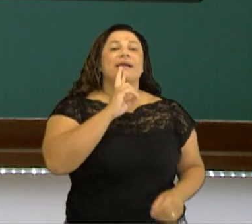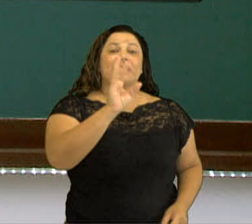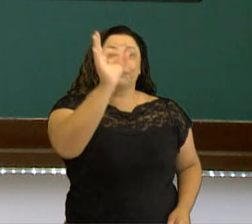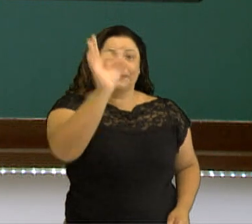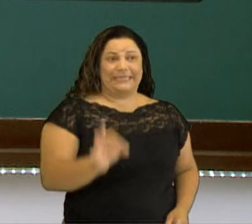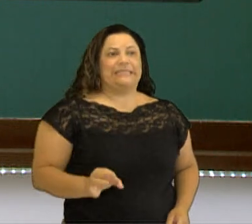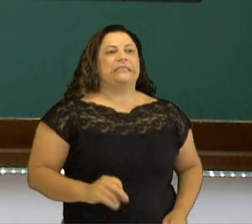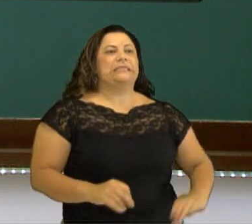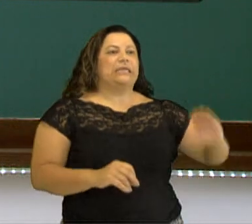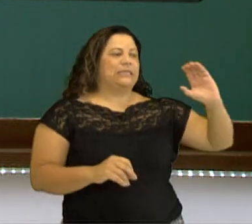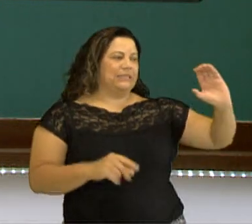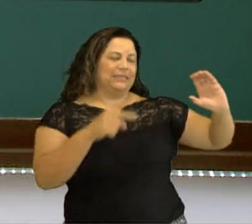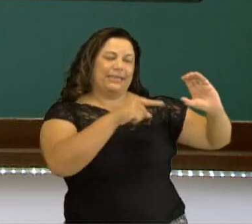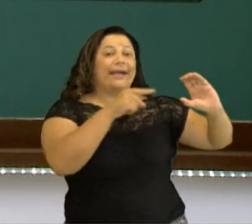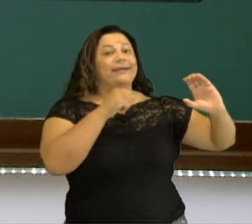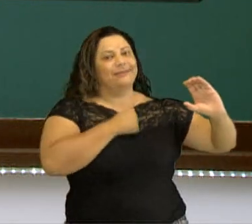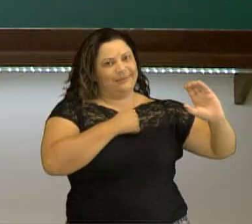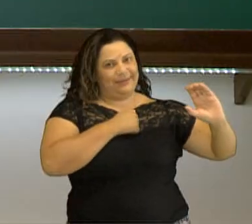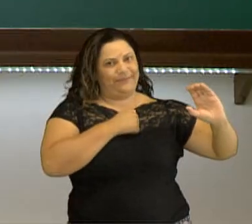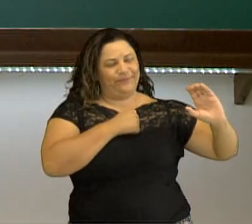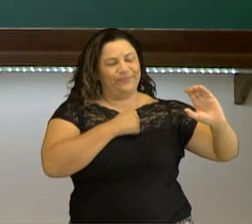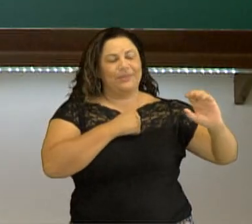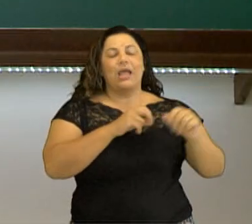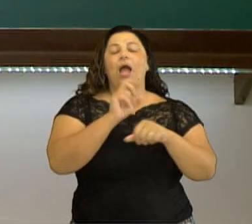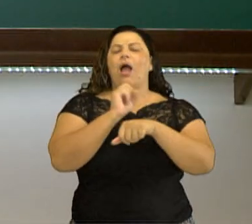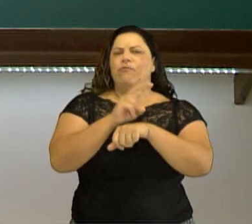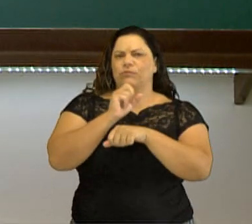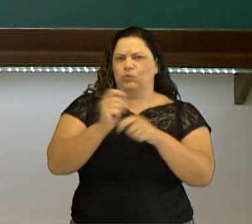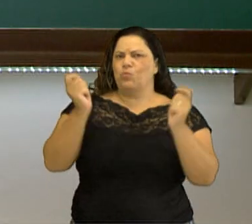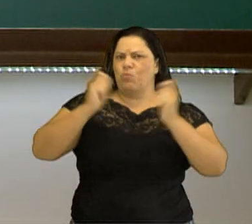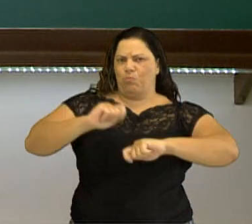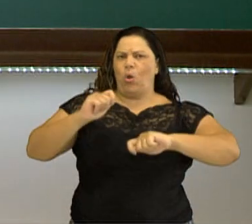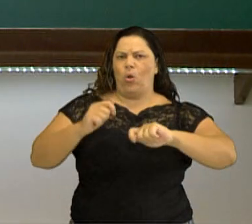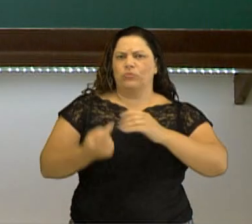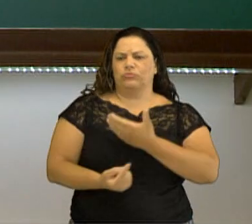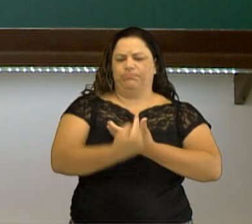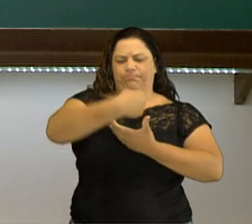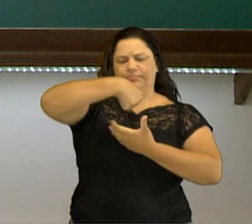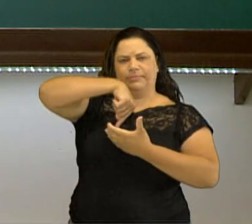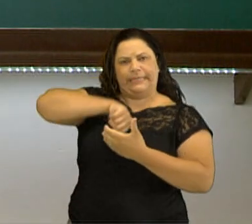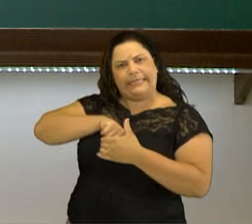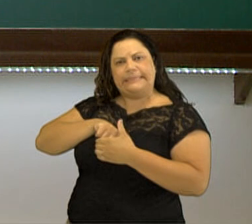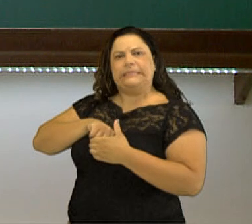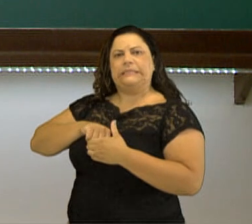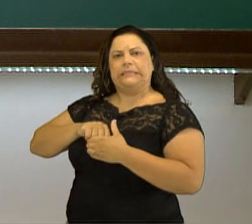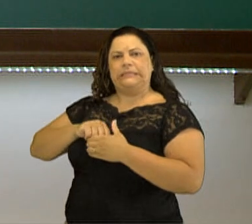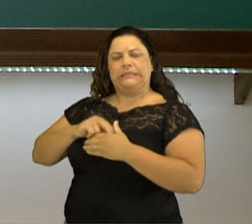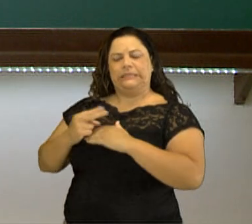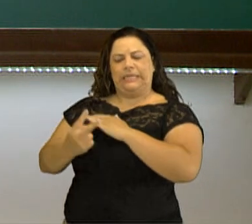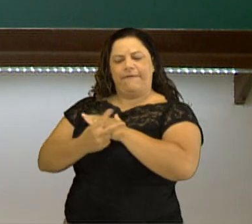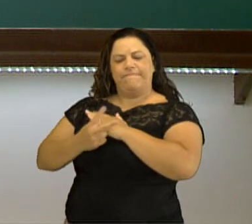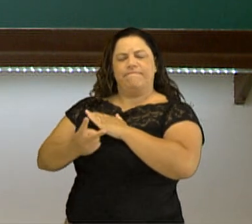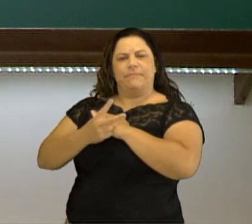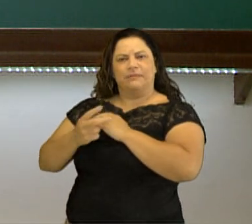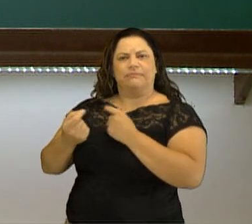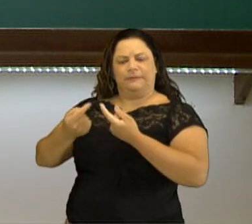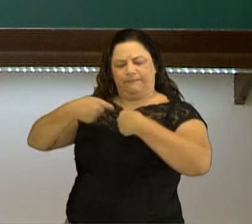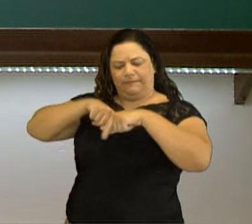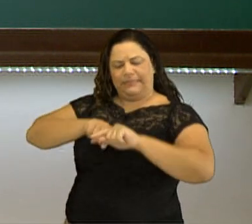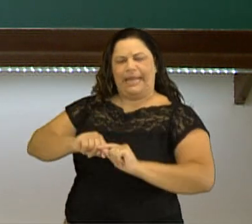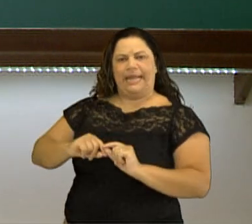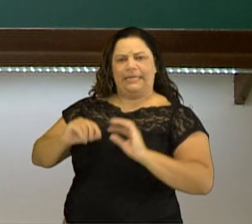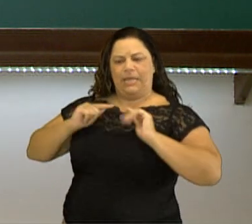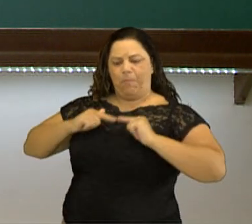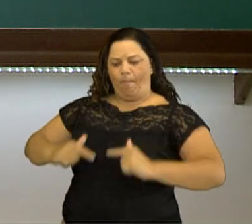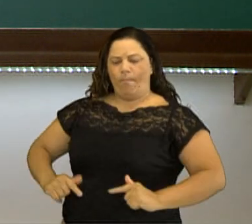C, que nos diz que o vírus HPV pode entrar dentro do nosso organismo e se manter latente, ou seja, sem se